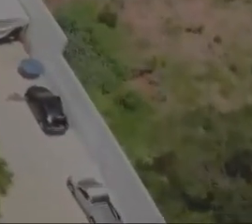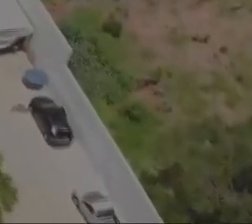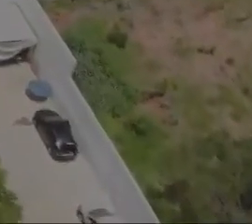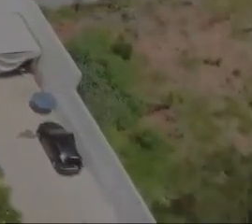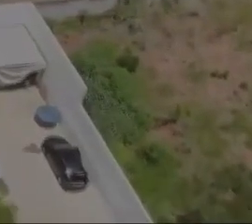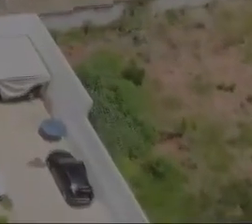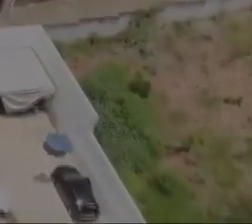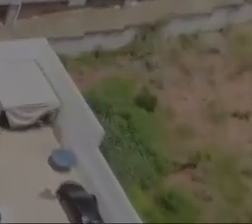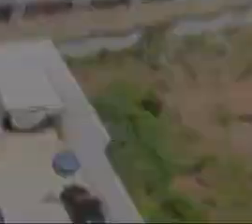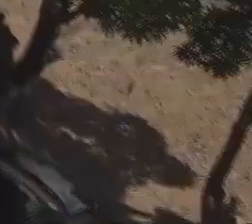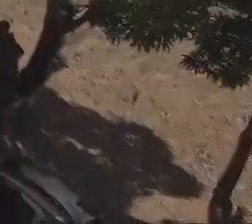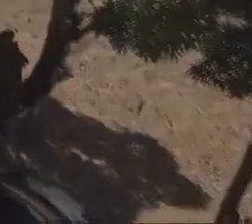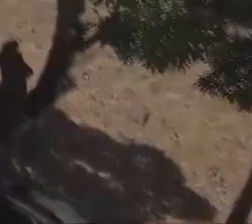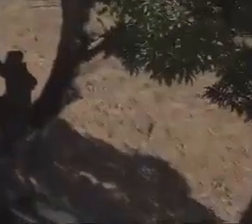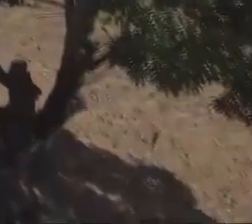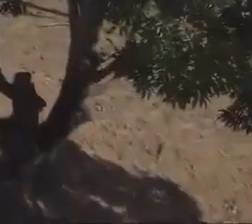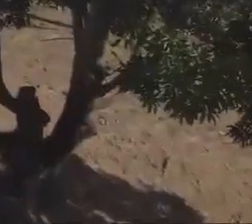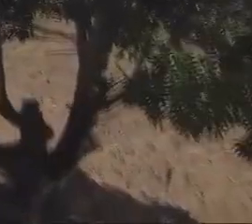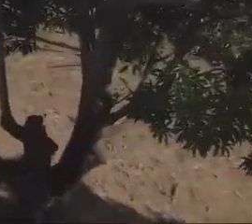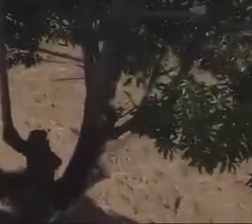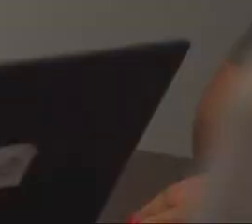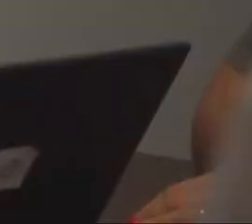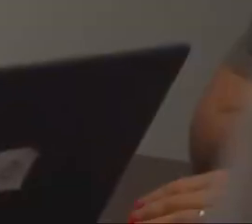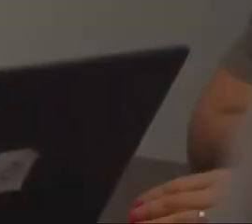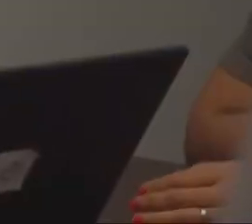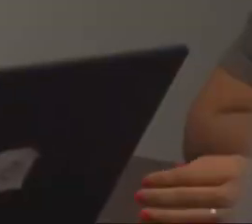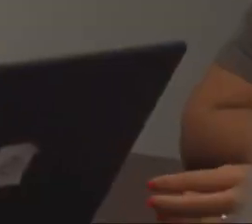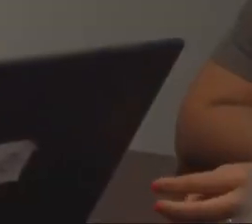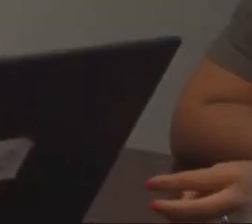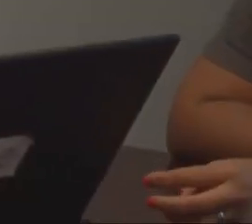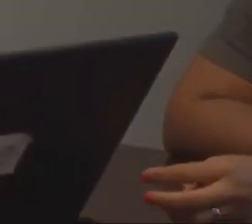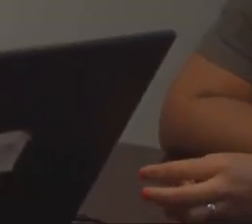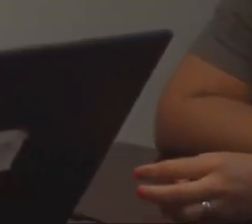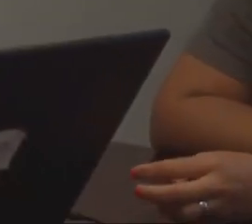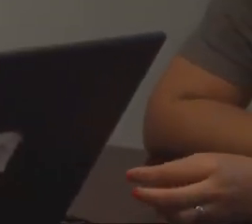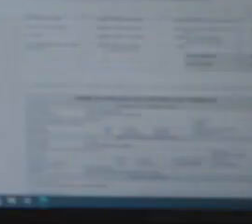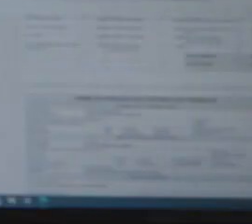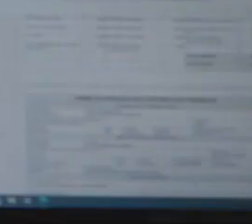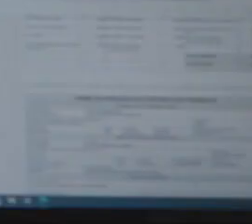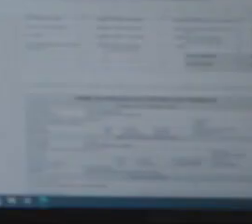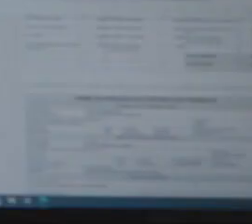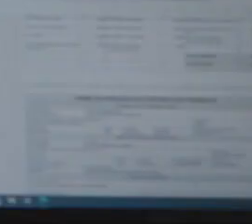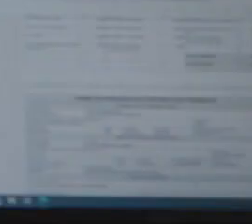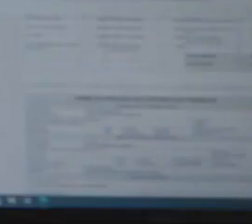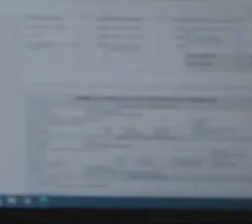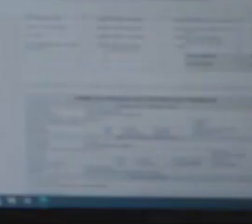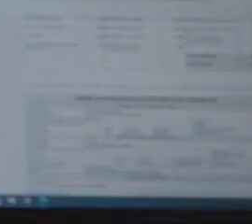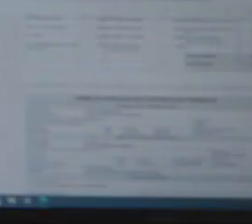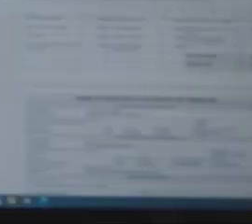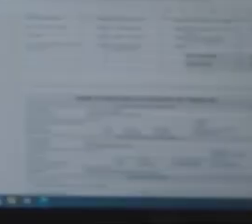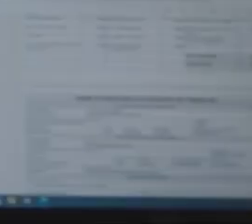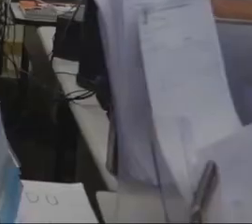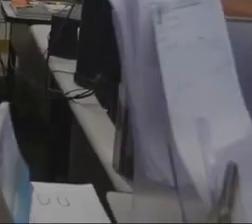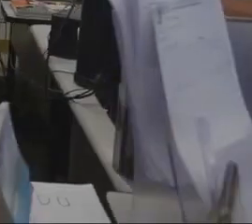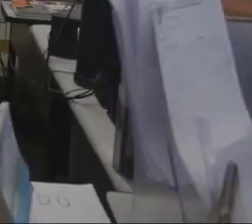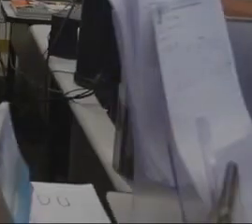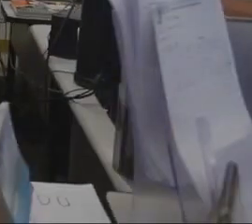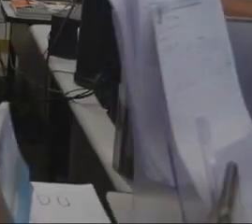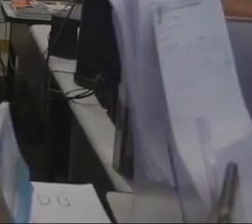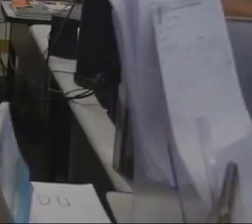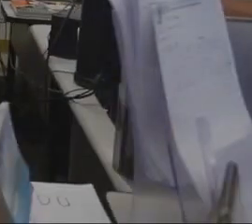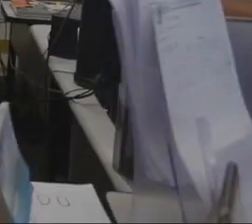variadas demandas. Possuímos uma estrutura consolidada. Somos humanos nos relacionamentos e, para nós,